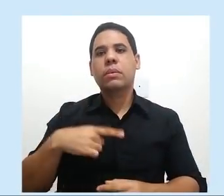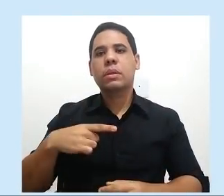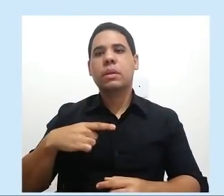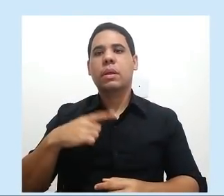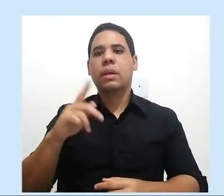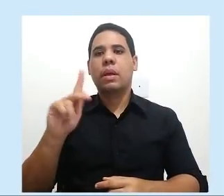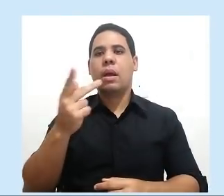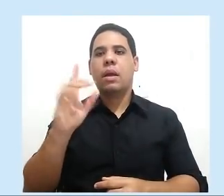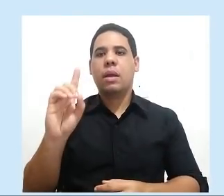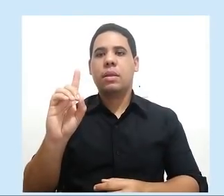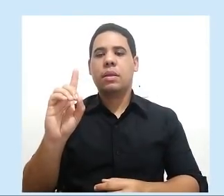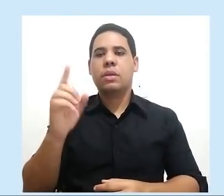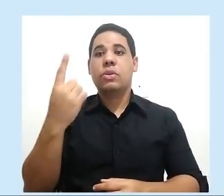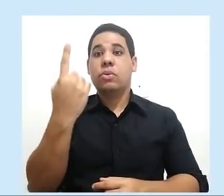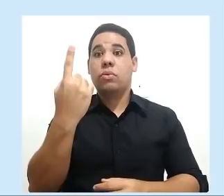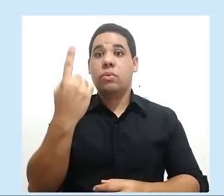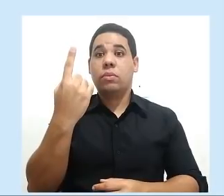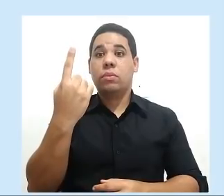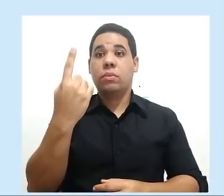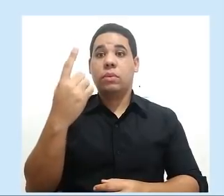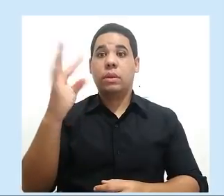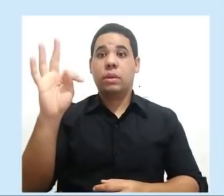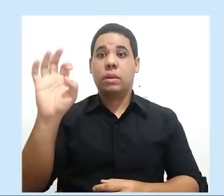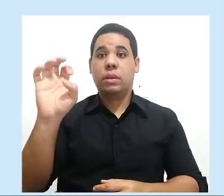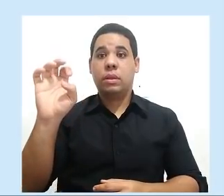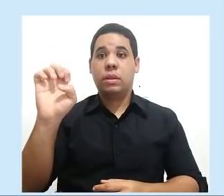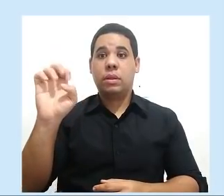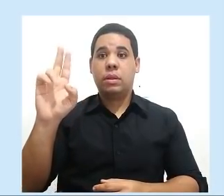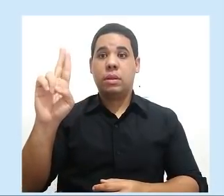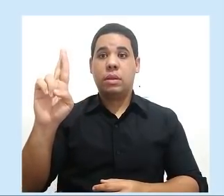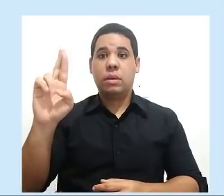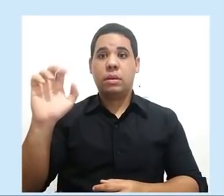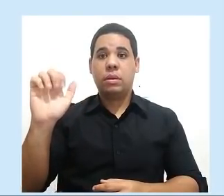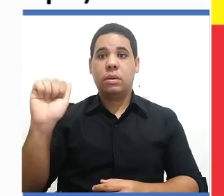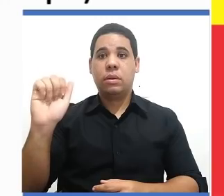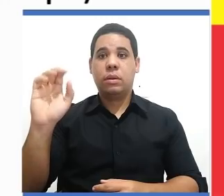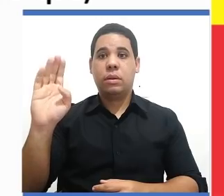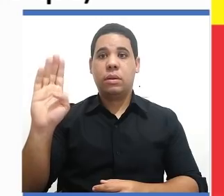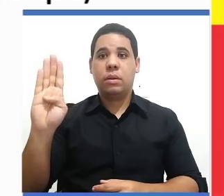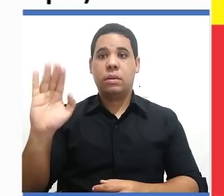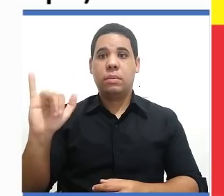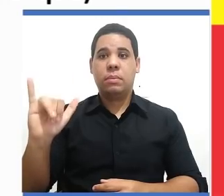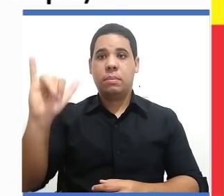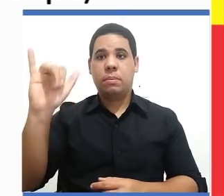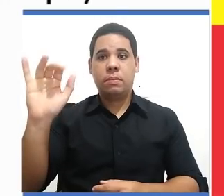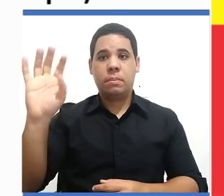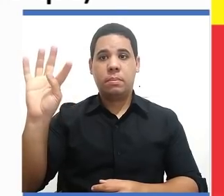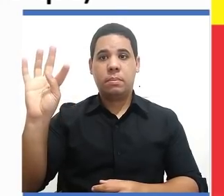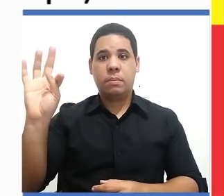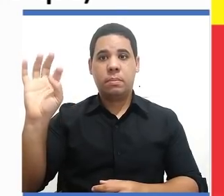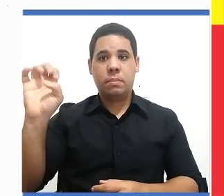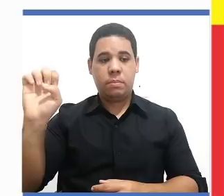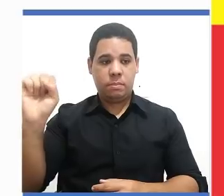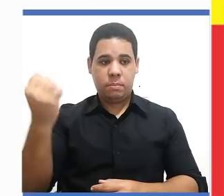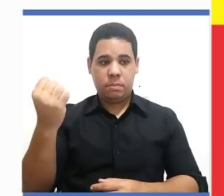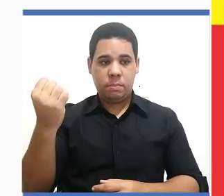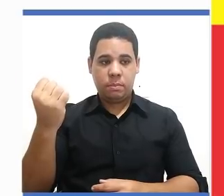capacidade do computador. Beleza? Veja aí, 1024 megabytes equivale a 1